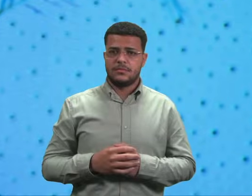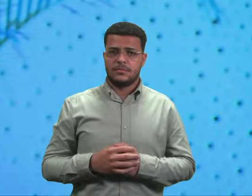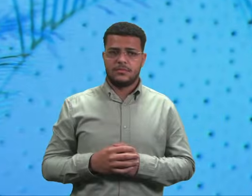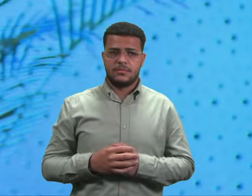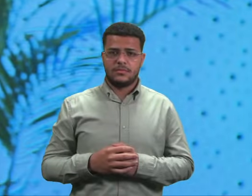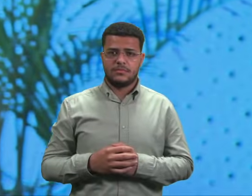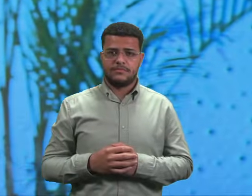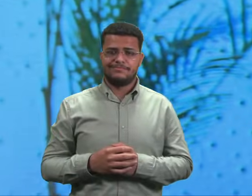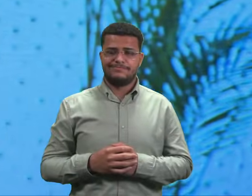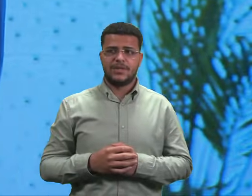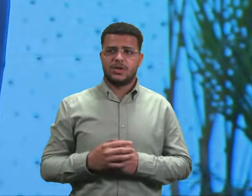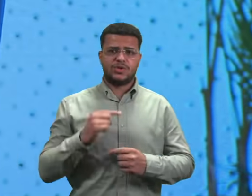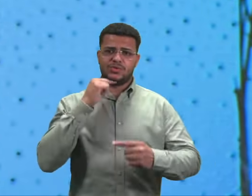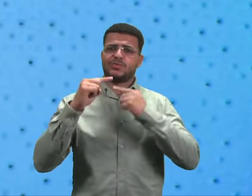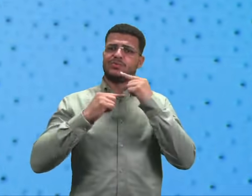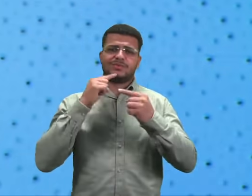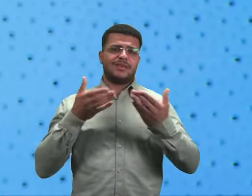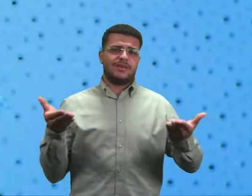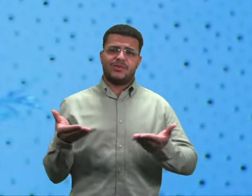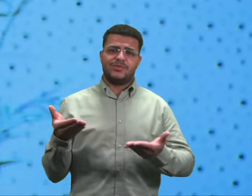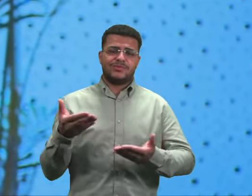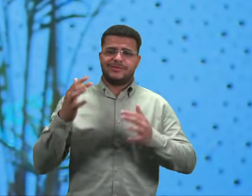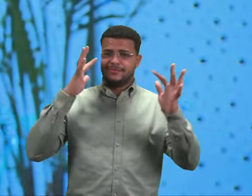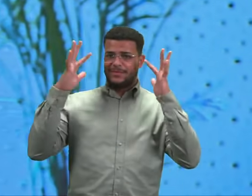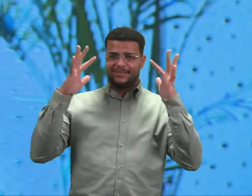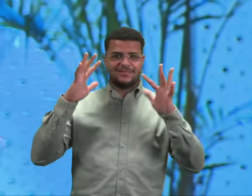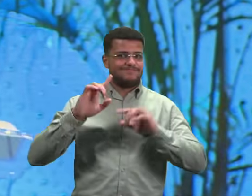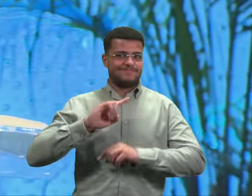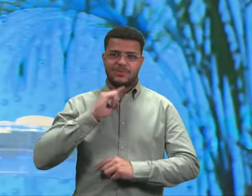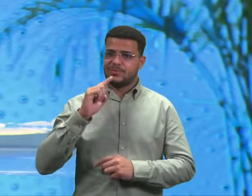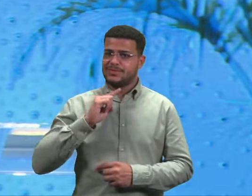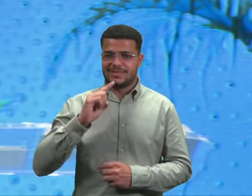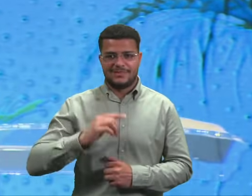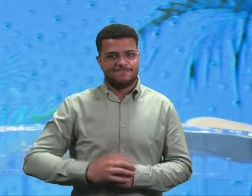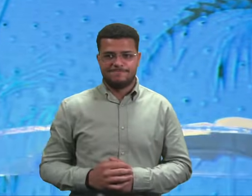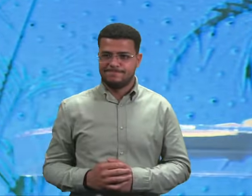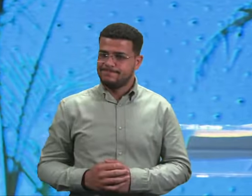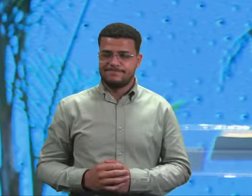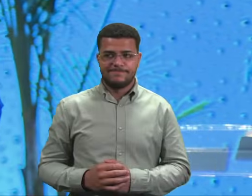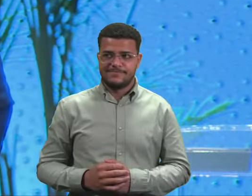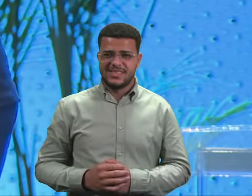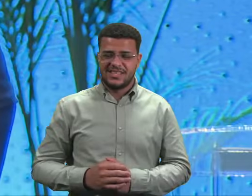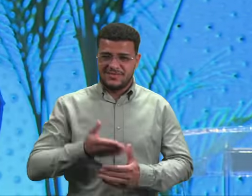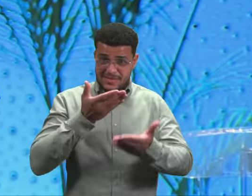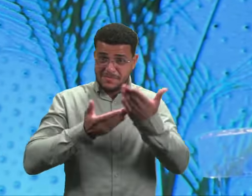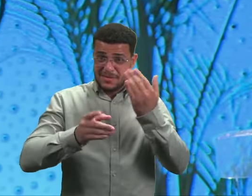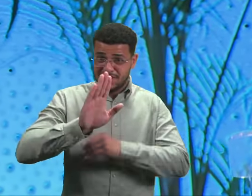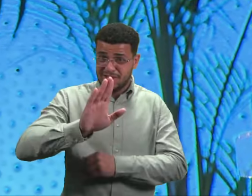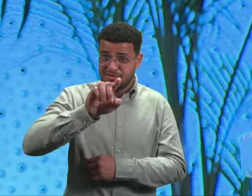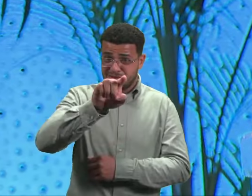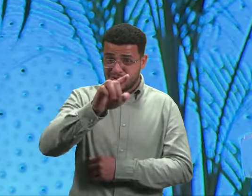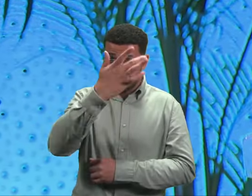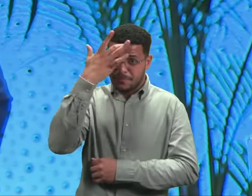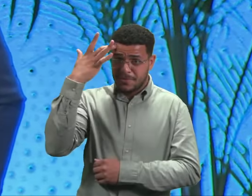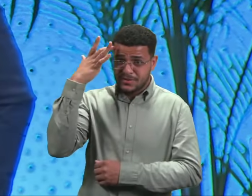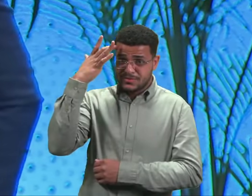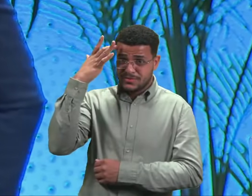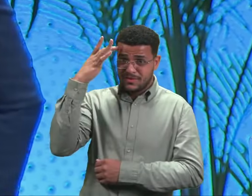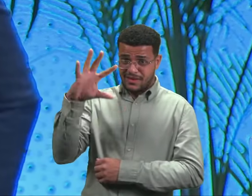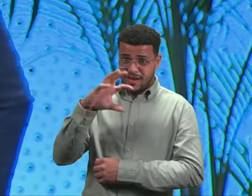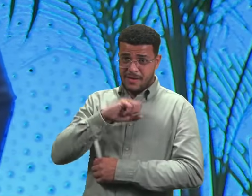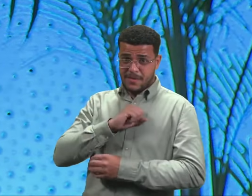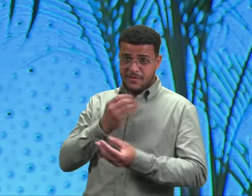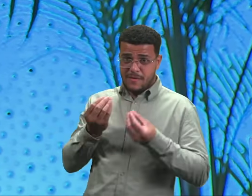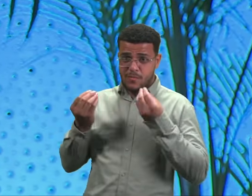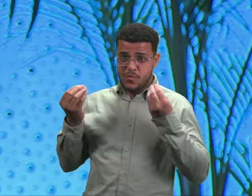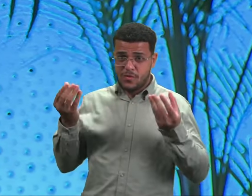A gente não consegue, né? Sequer imaginar. Você já perdeu alguém que você amava muito na sua vida? Perdeu seu pai, sua